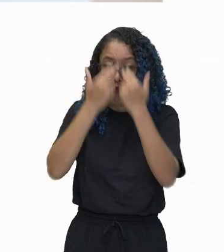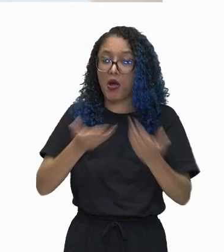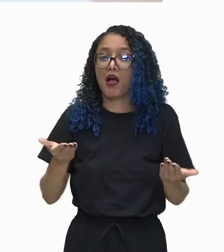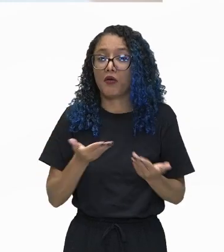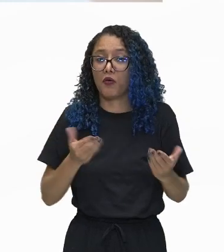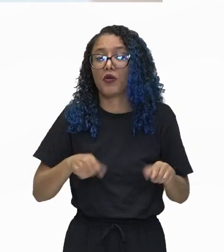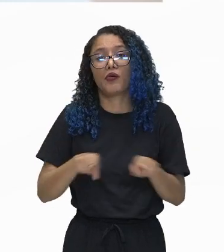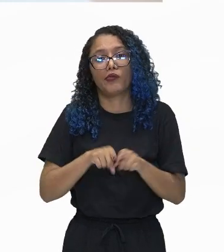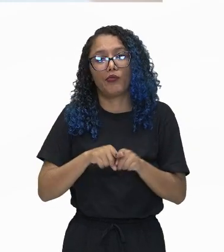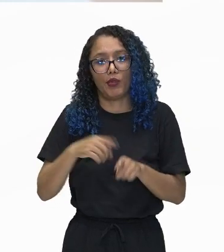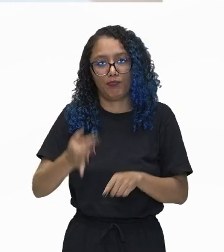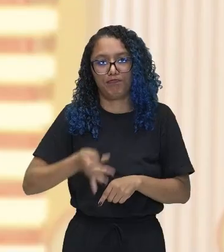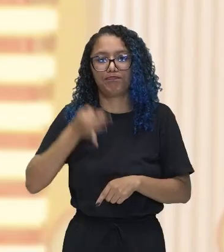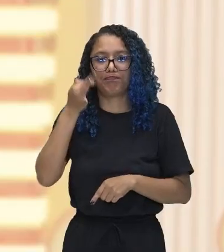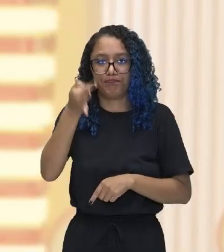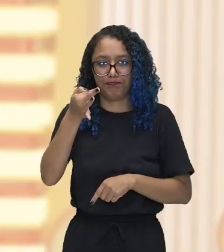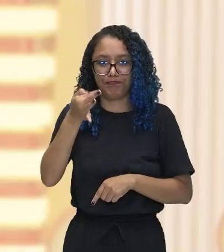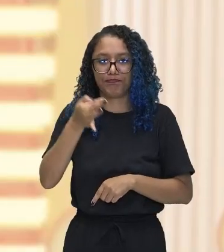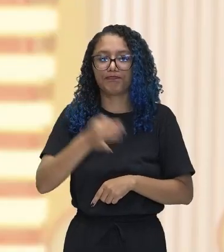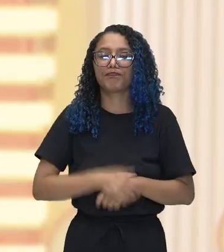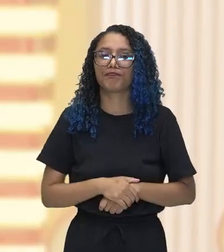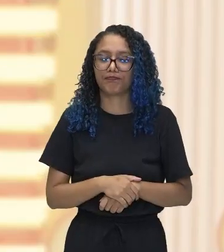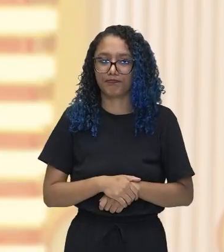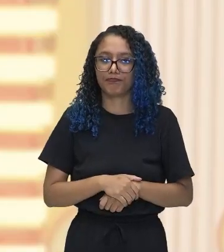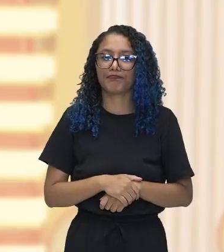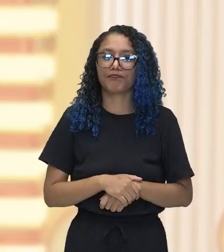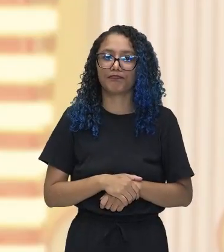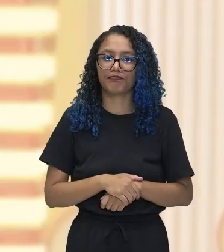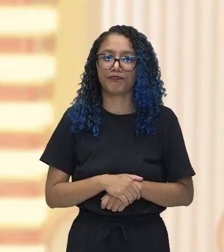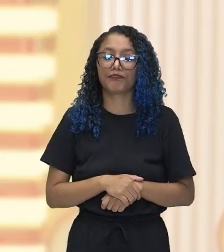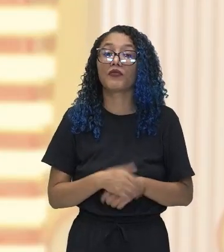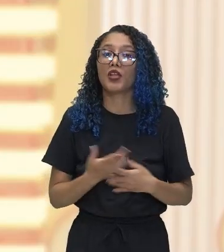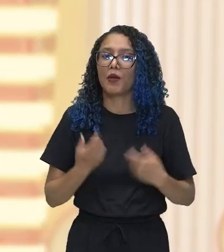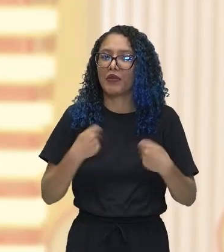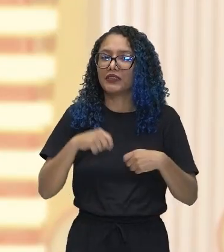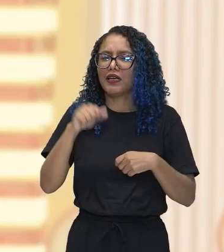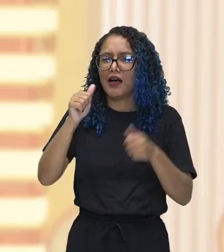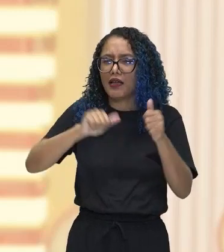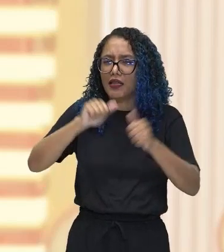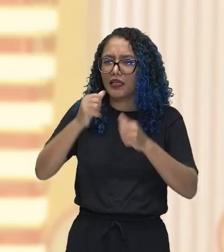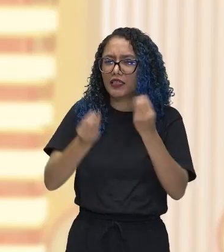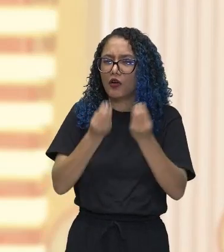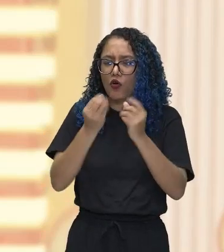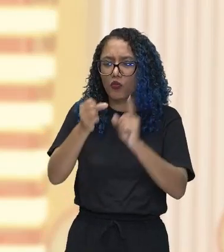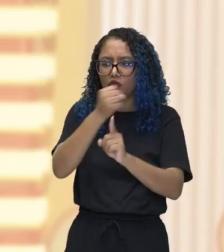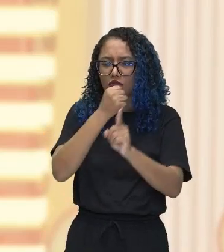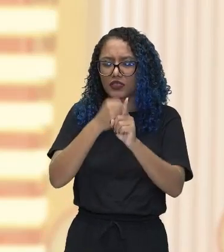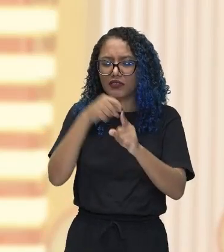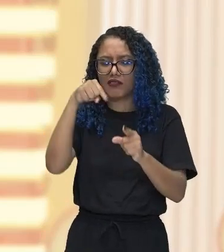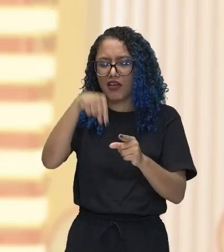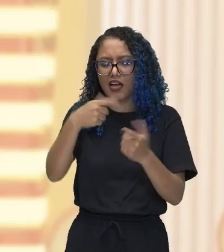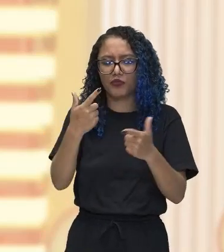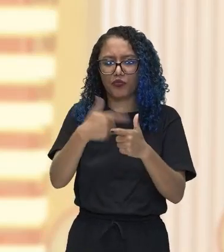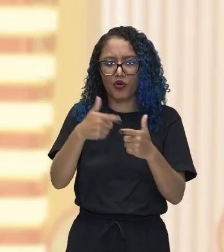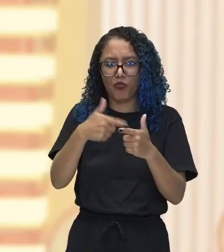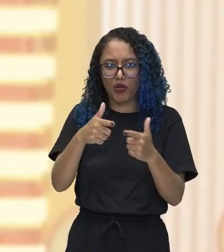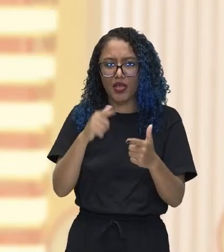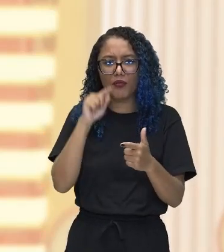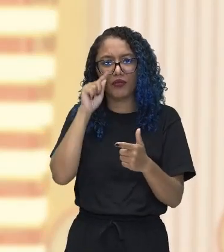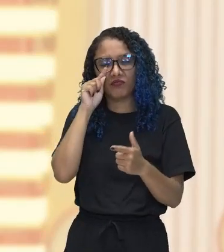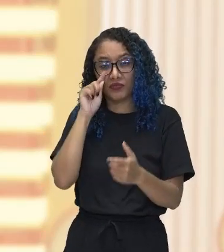no futuro. Então, a gente precisa analisar socialmente esses problemas, né, ligados, então,